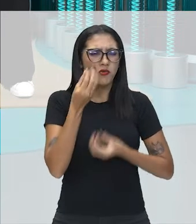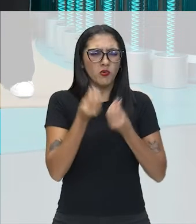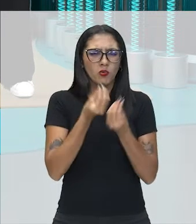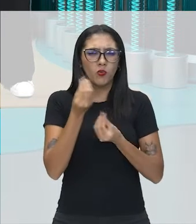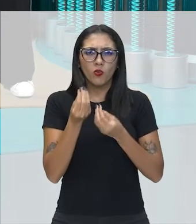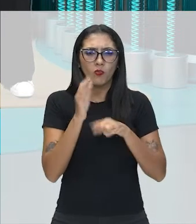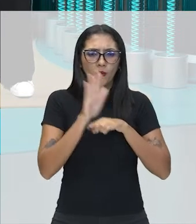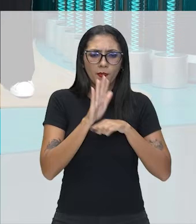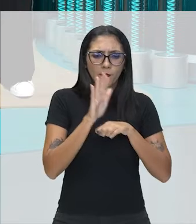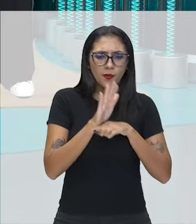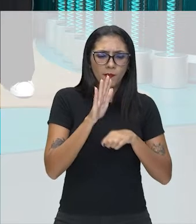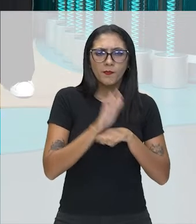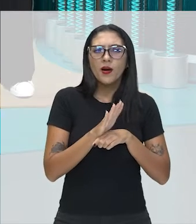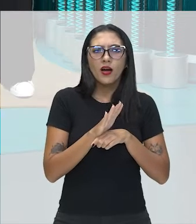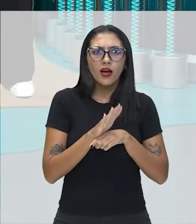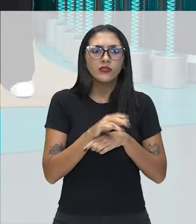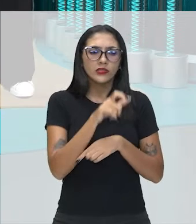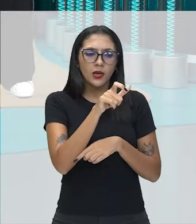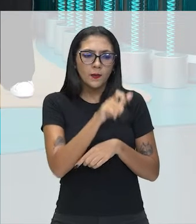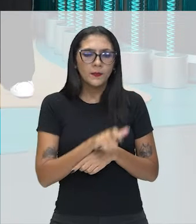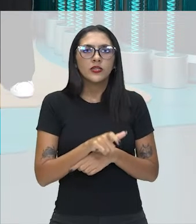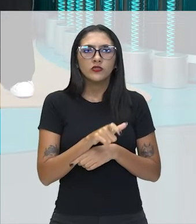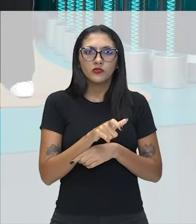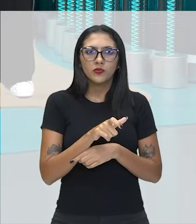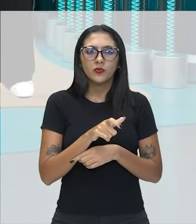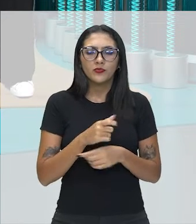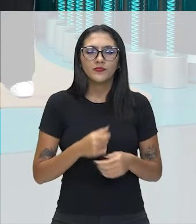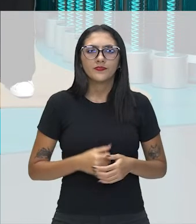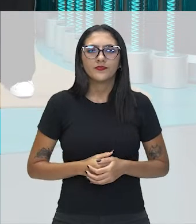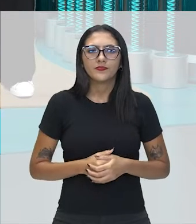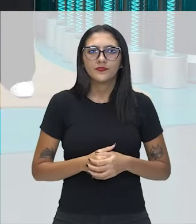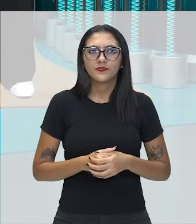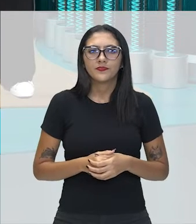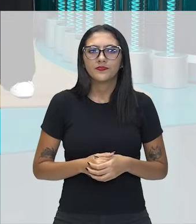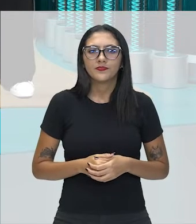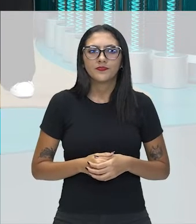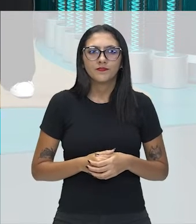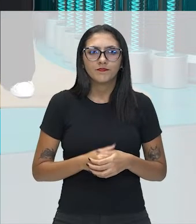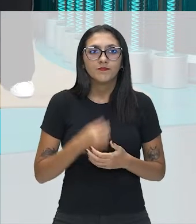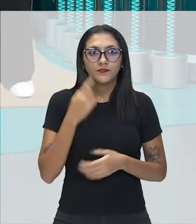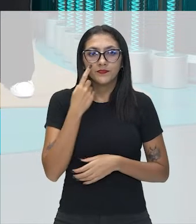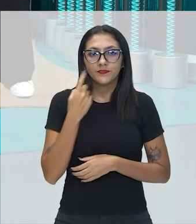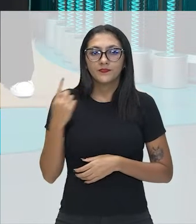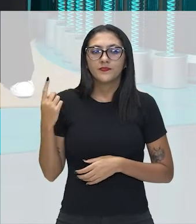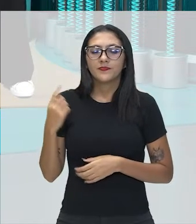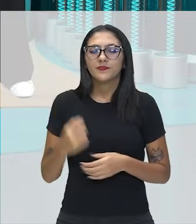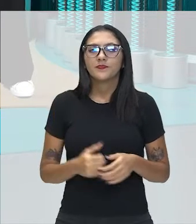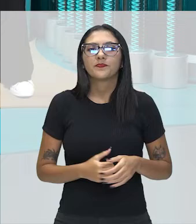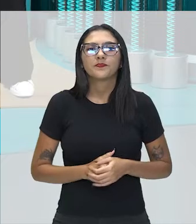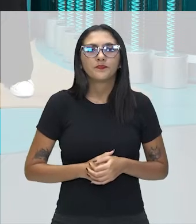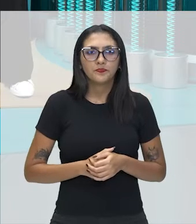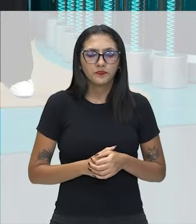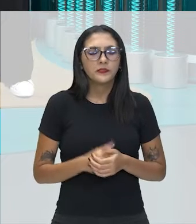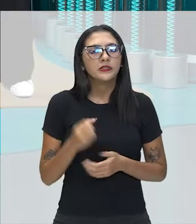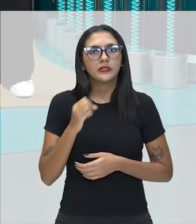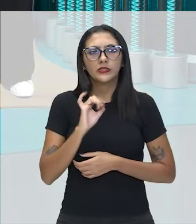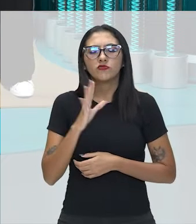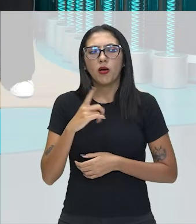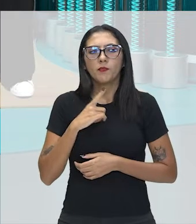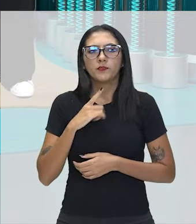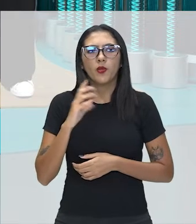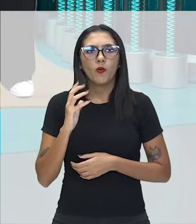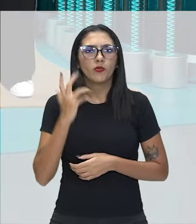primeiras ações para fazer com que esse sangue seja estancado. Vamos lá. Então, se o sangramento nasal